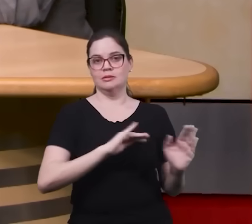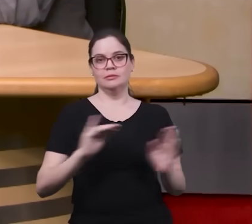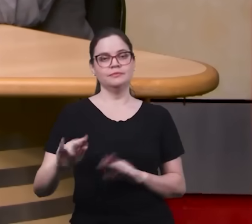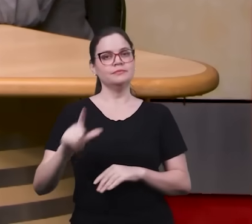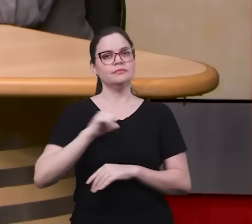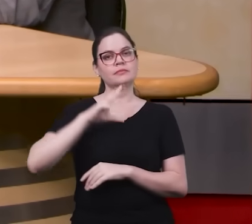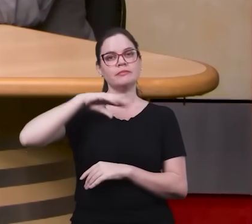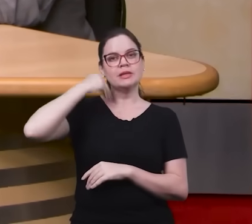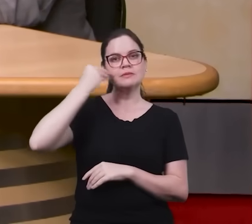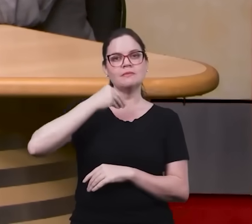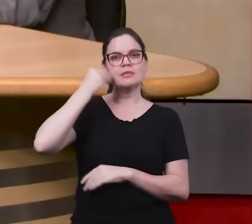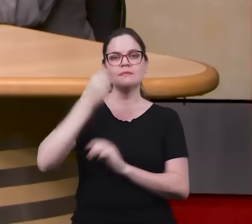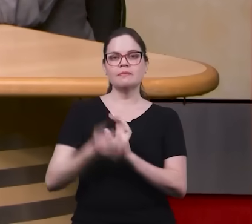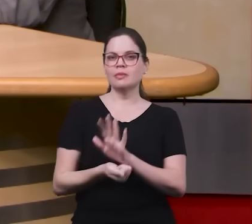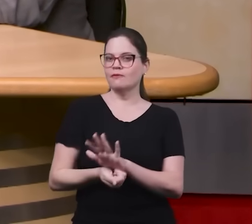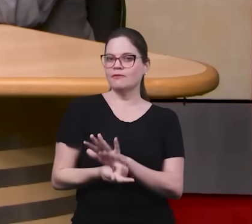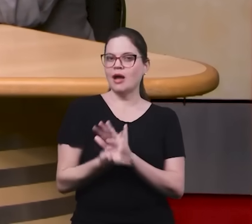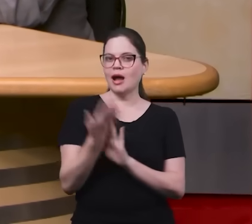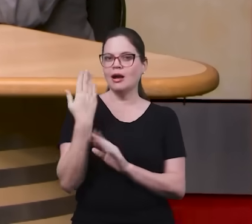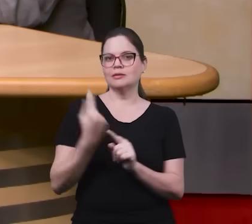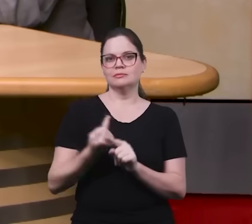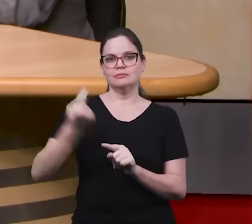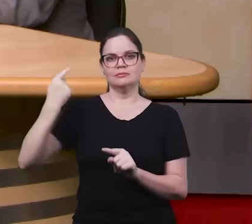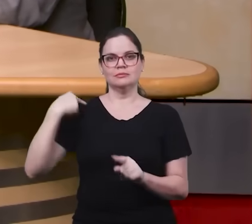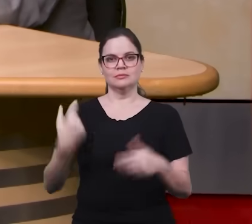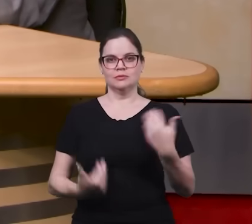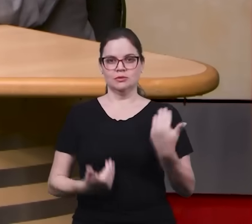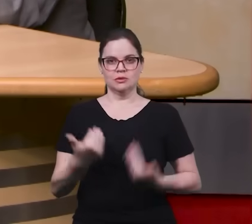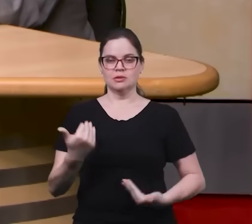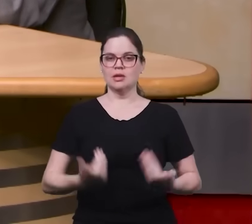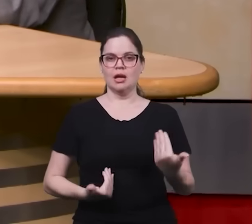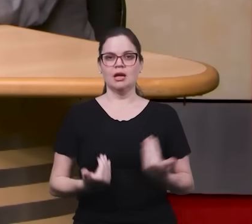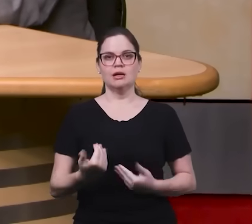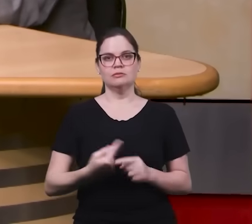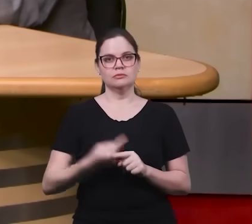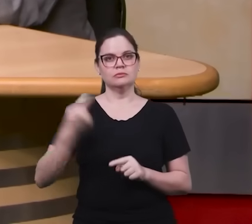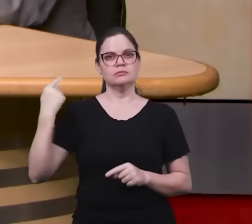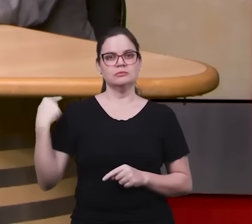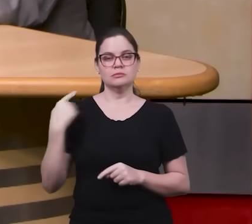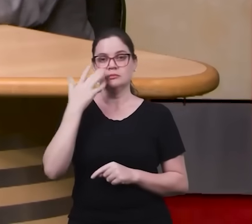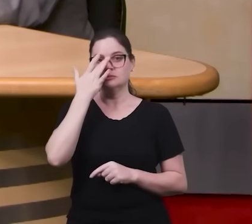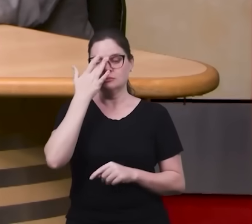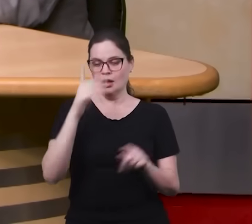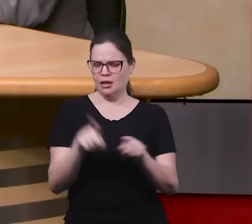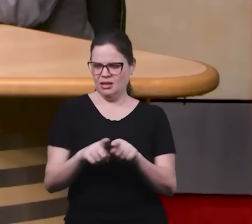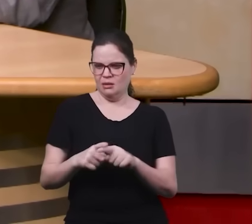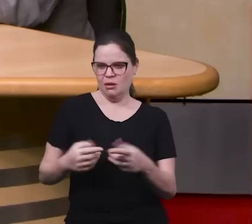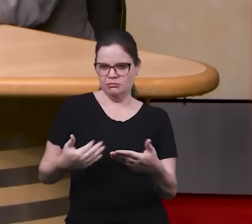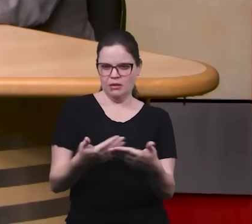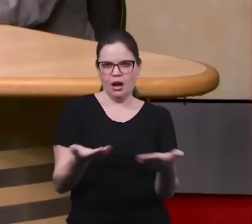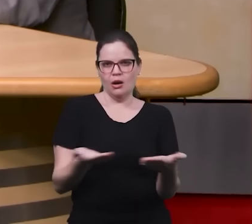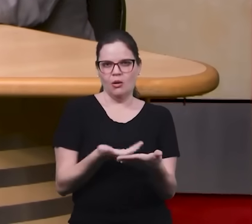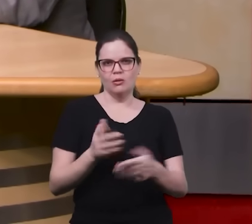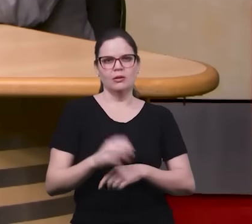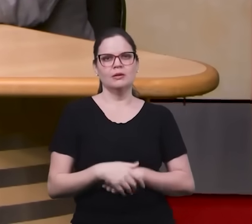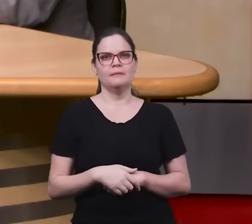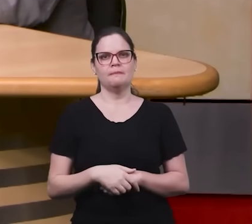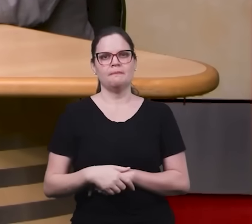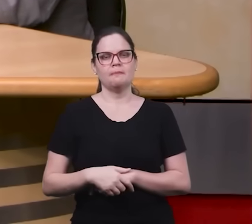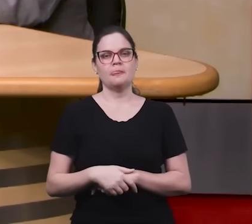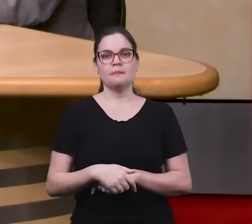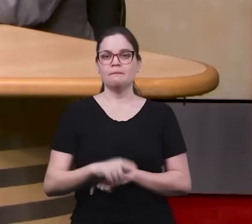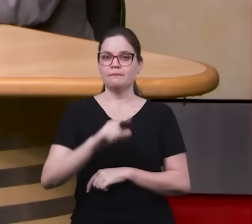várias experiências você vê de servos do passado, mesmo servos de Deus até recentemente, né, que já